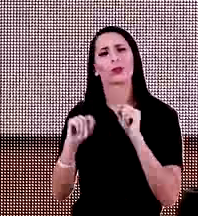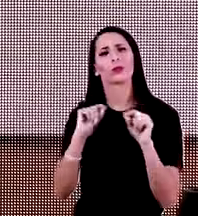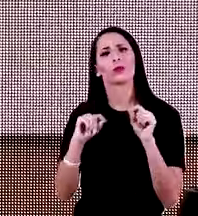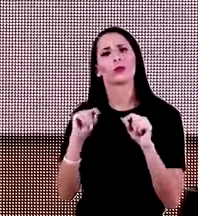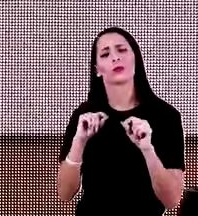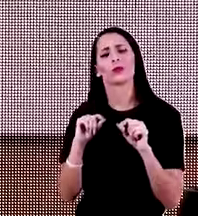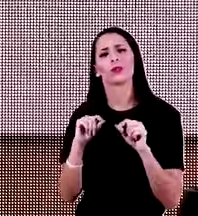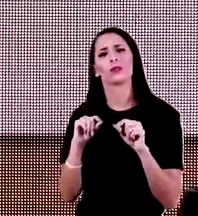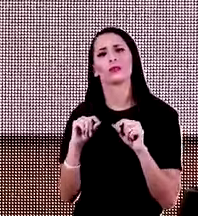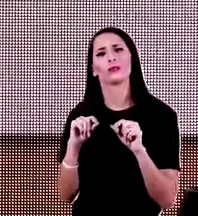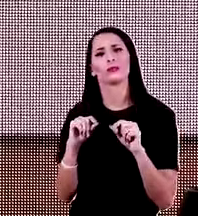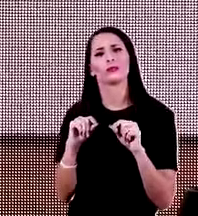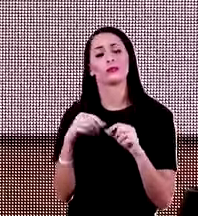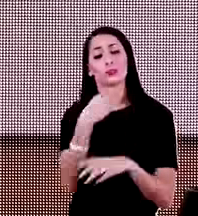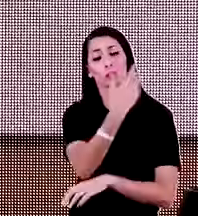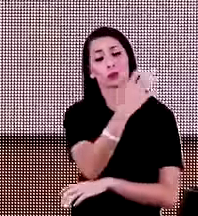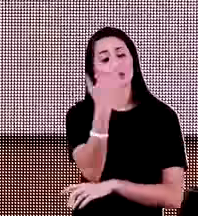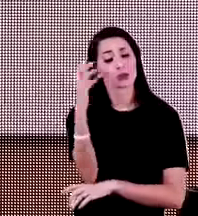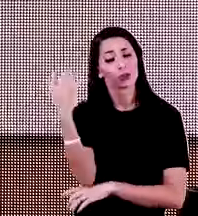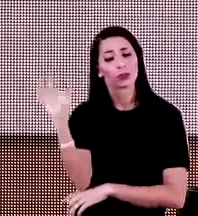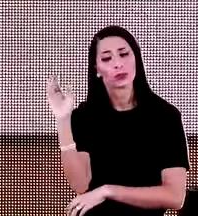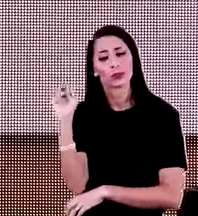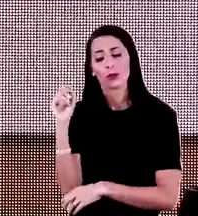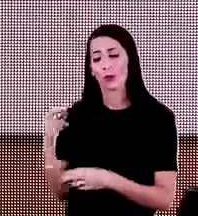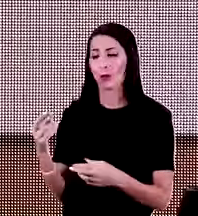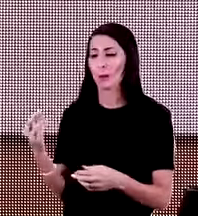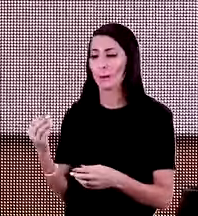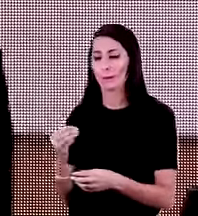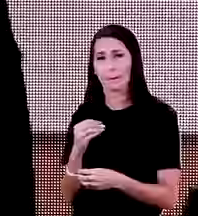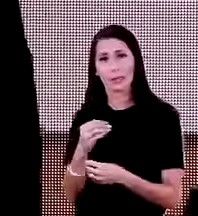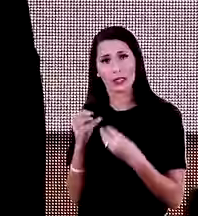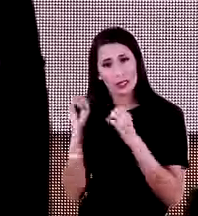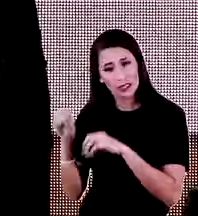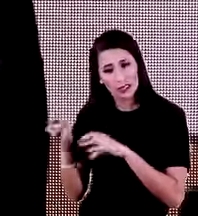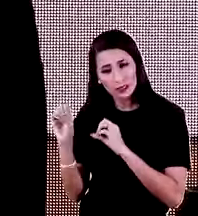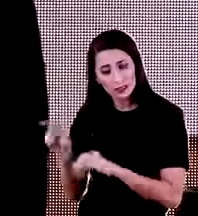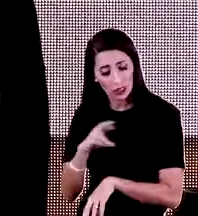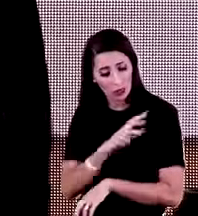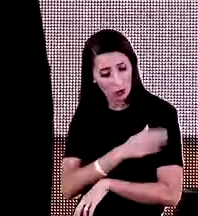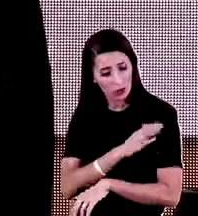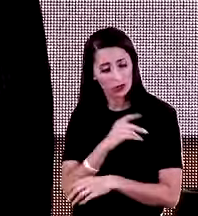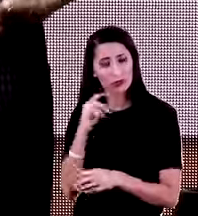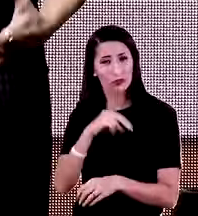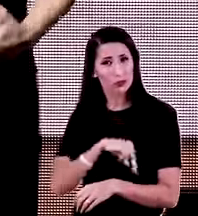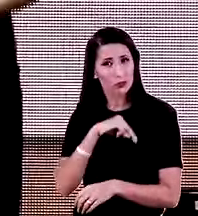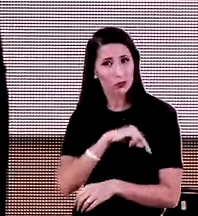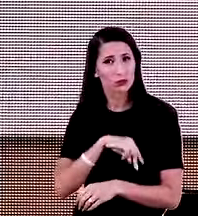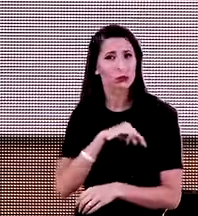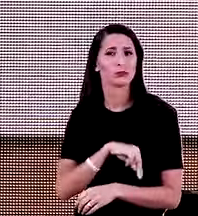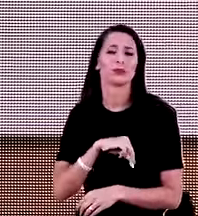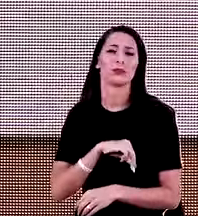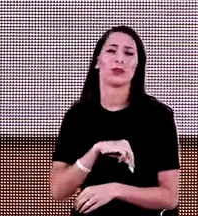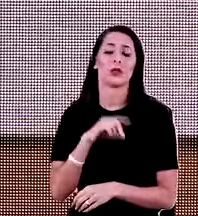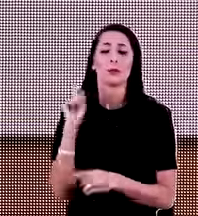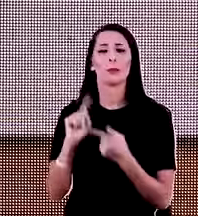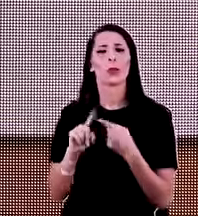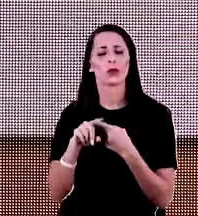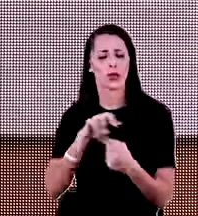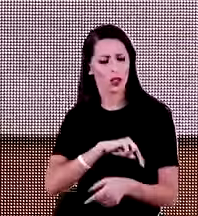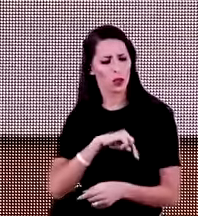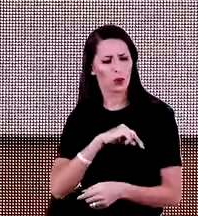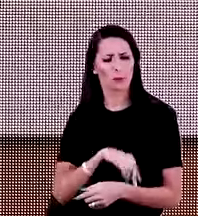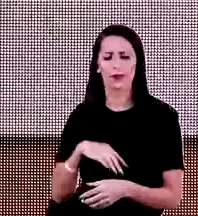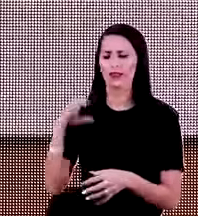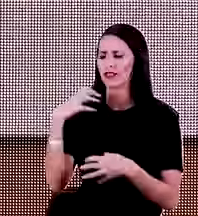precisou semear esperança no coração de Noemi. Porque Noemi estava amarga, Noemi estava desesperada, Noemi não sabia mais o que fazer.